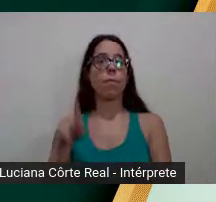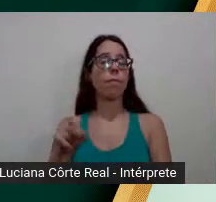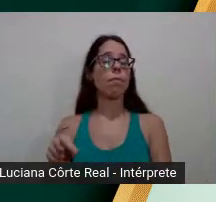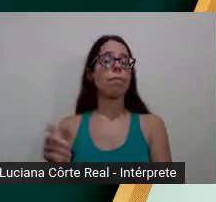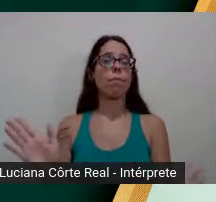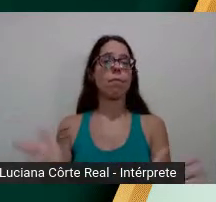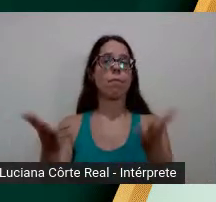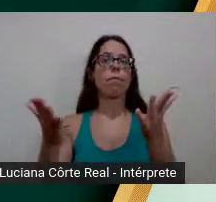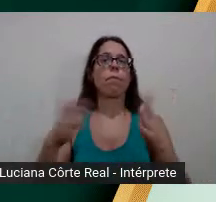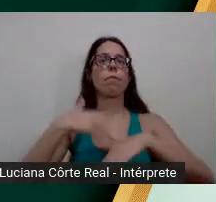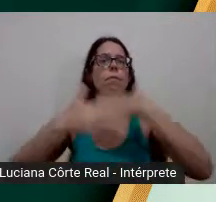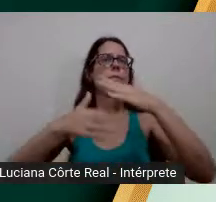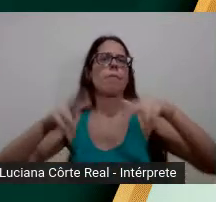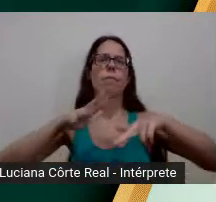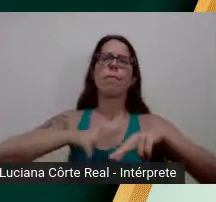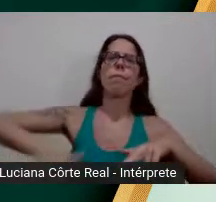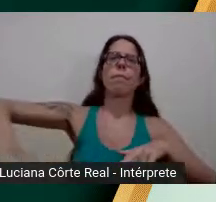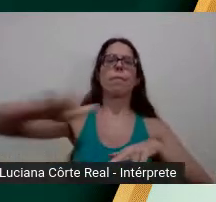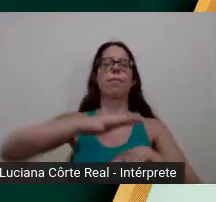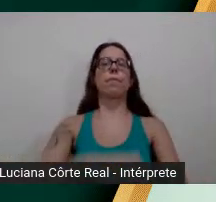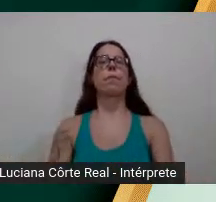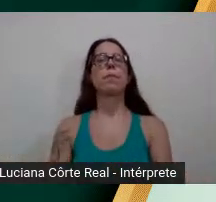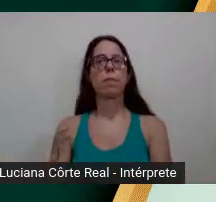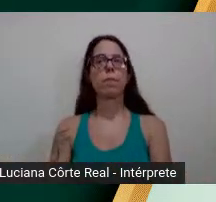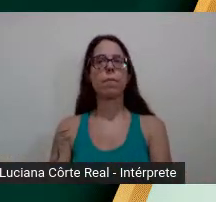a nossa região.